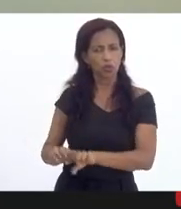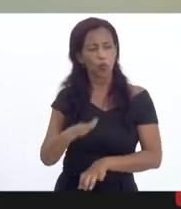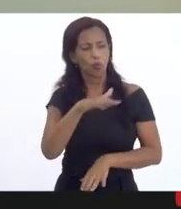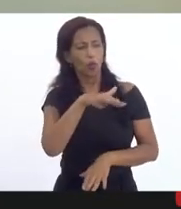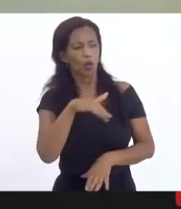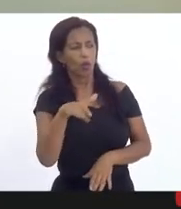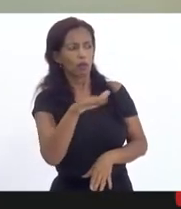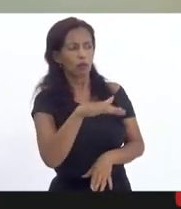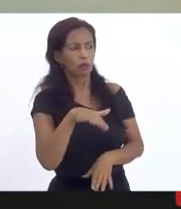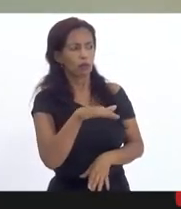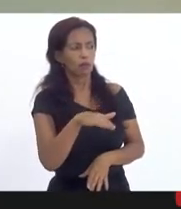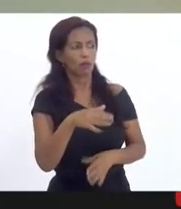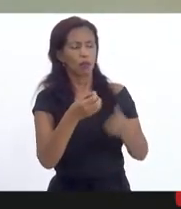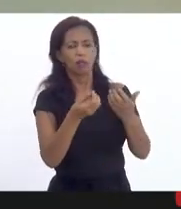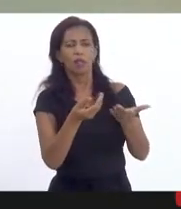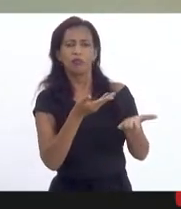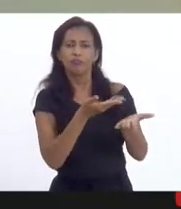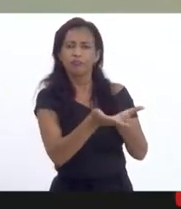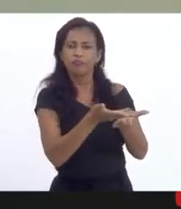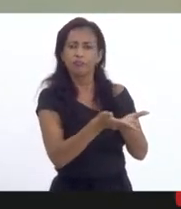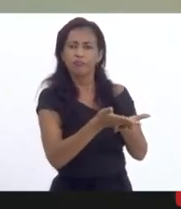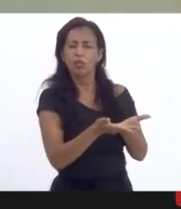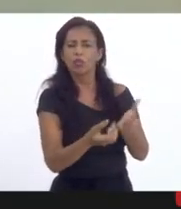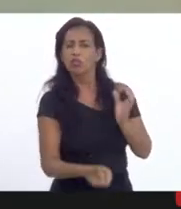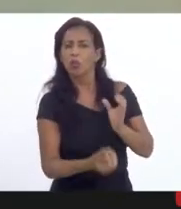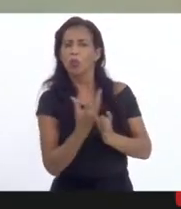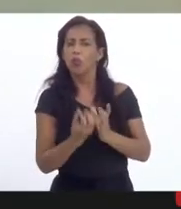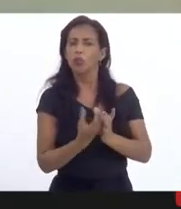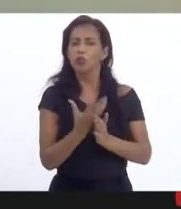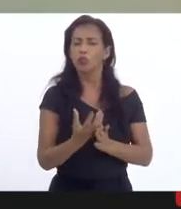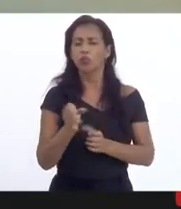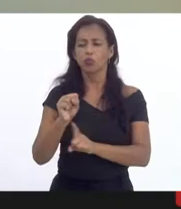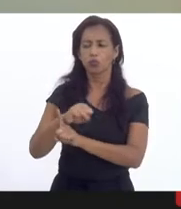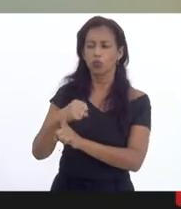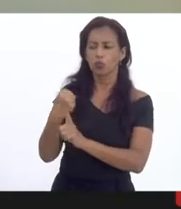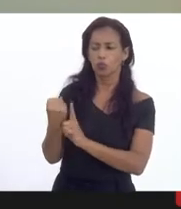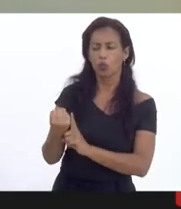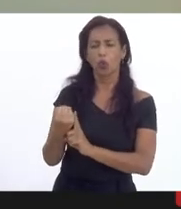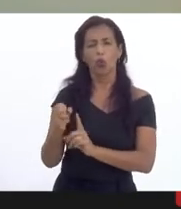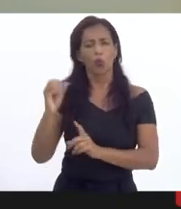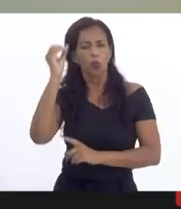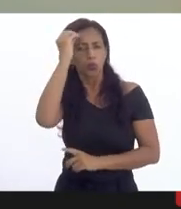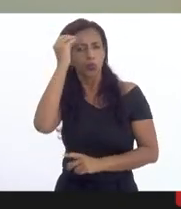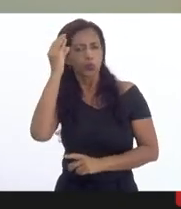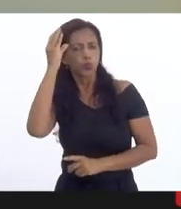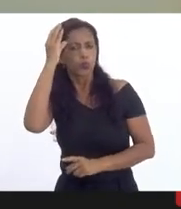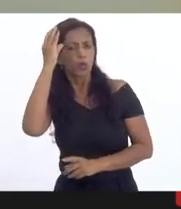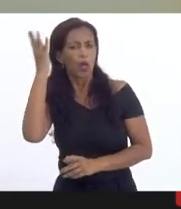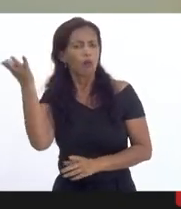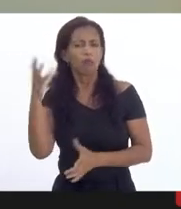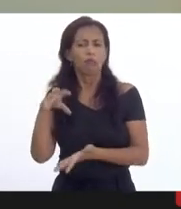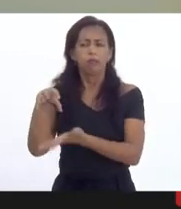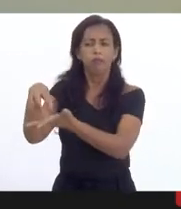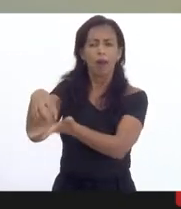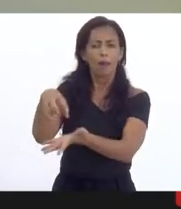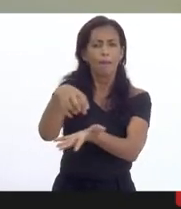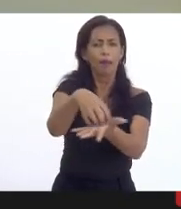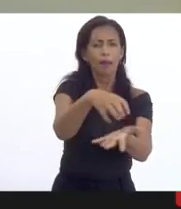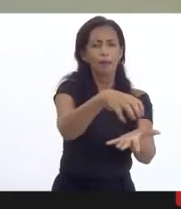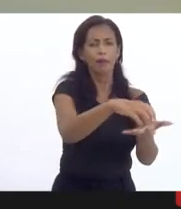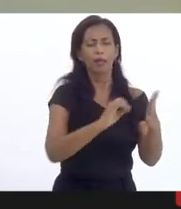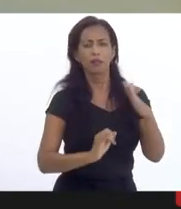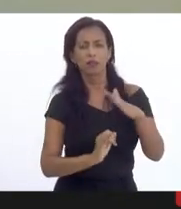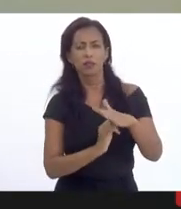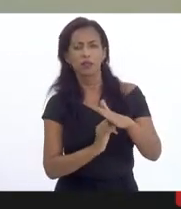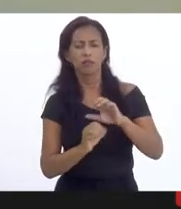área de demandas, seja do setor produtivo, do setor social, do setor cultural, do setor das instituições de